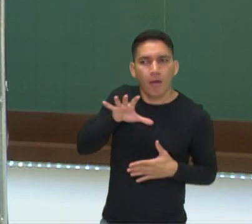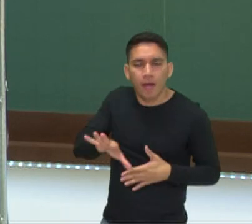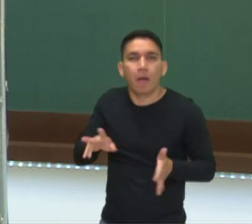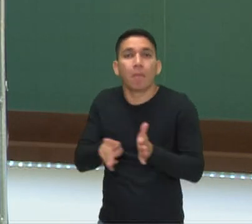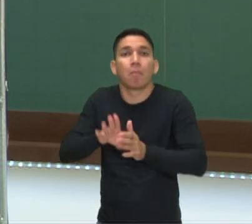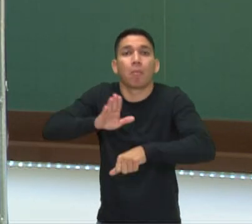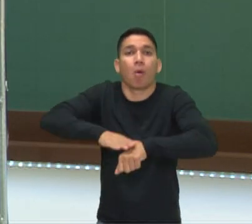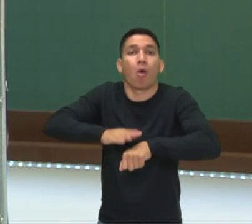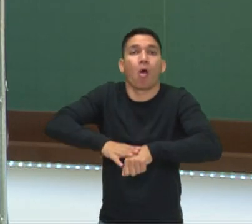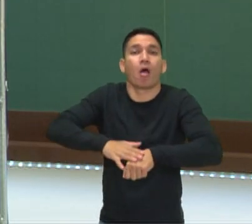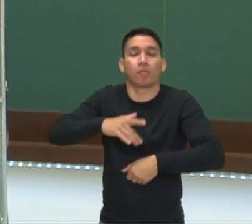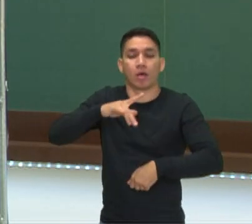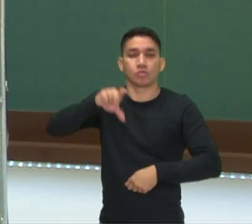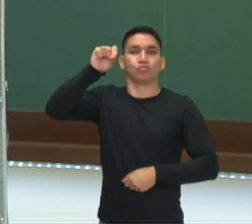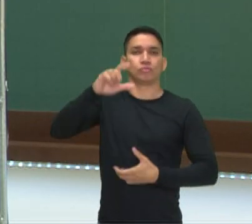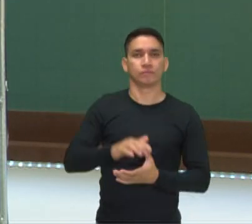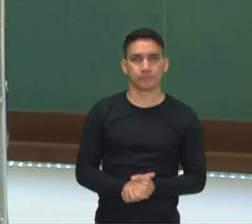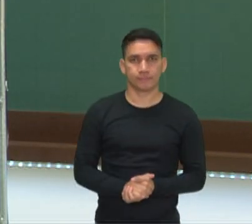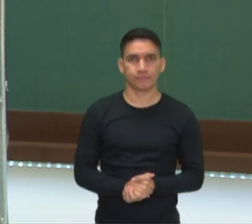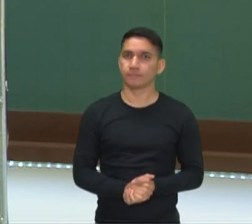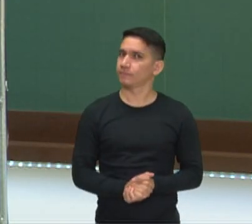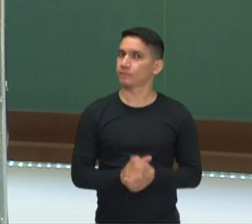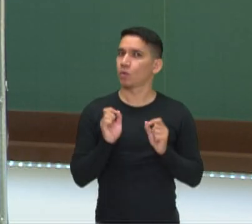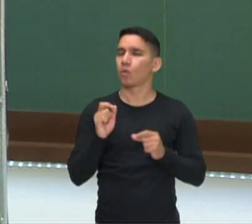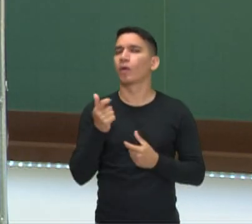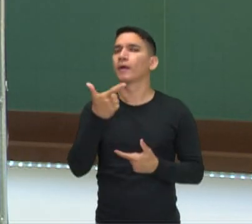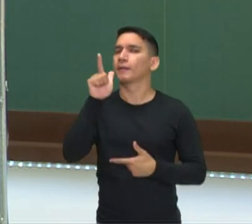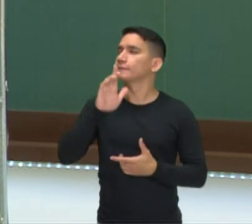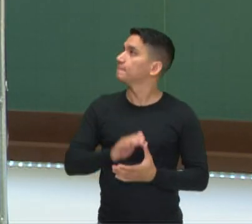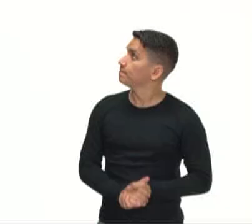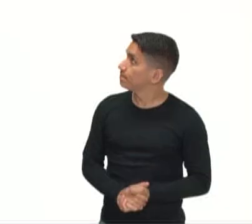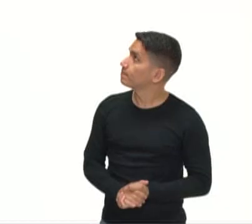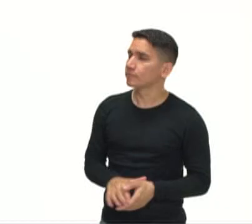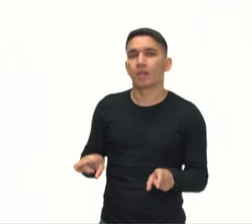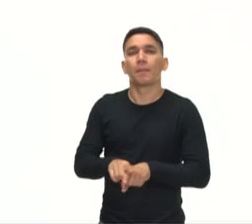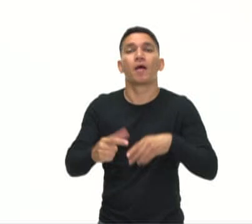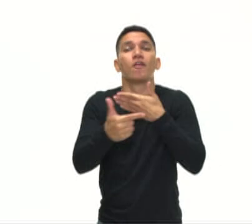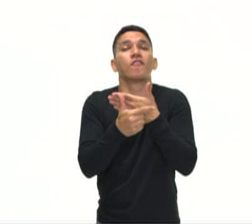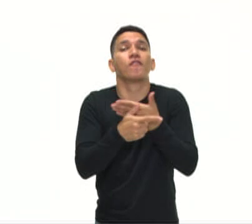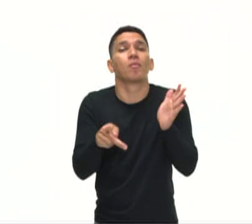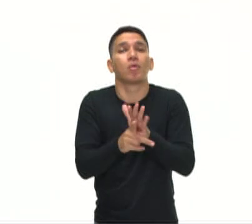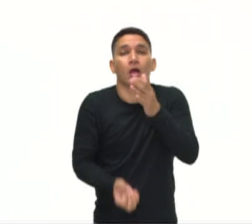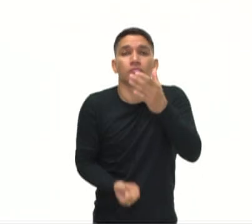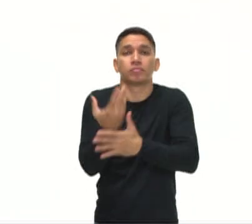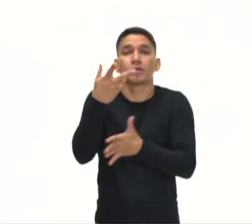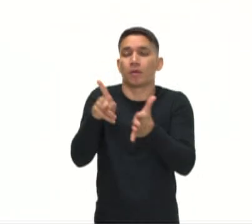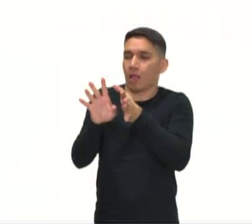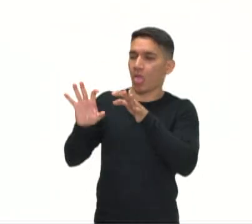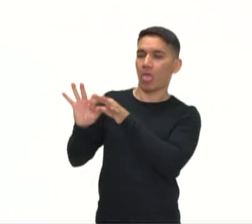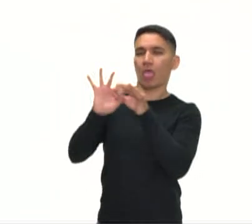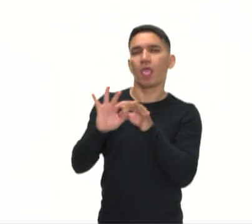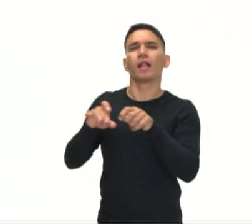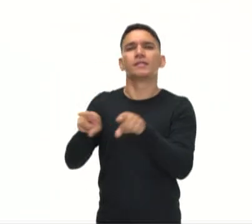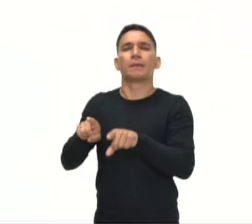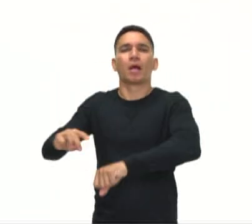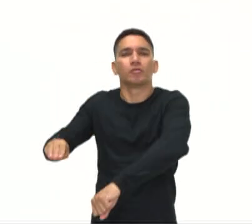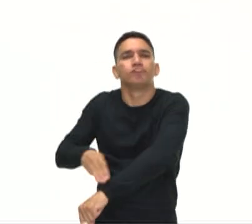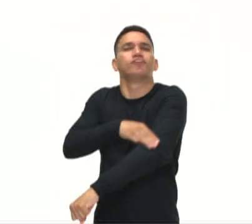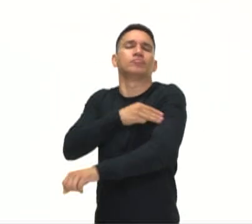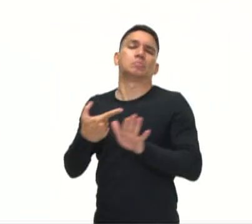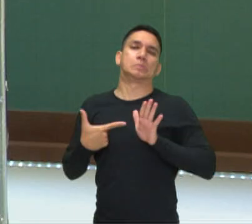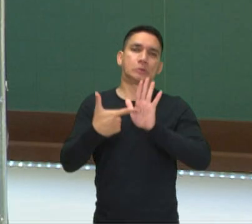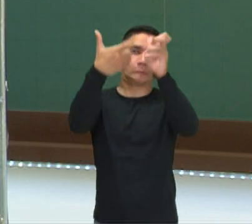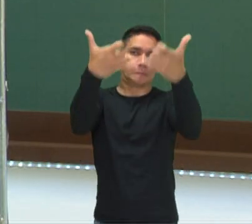própria escolha. E o que mais? Vai ter a função de criar a solidariedade e a moral, como eu trouxe